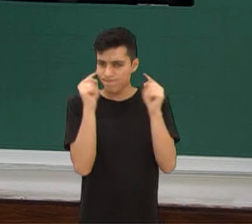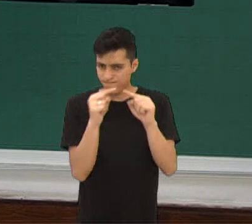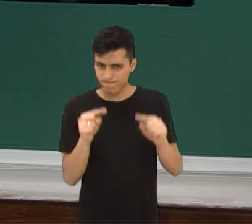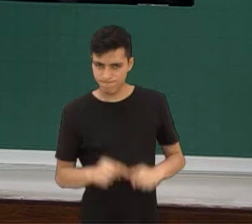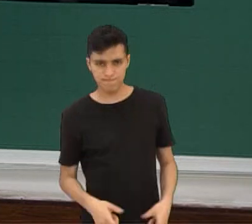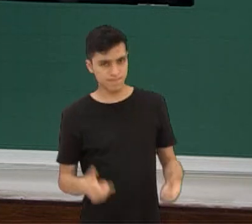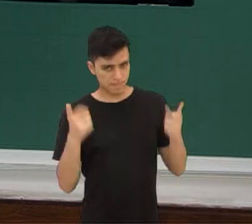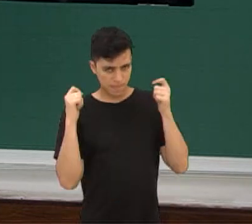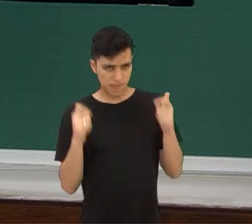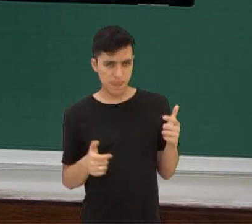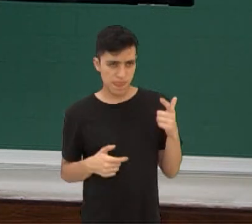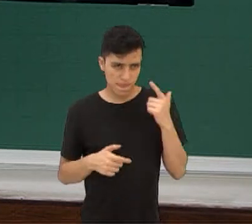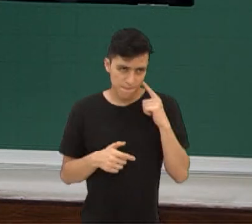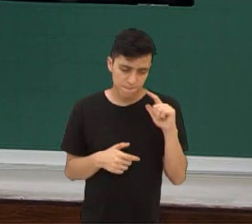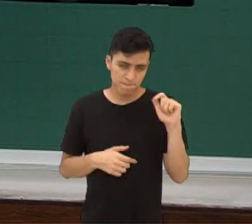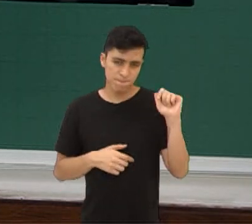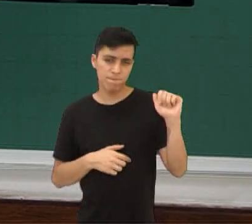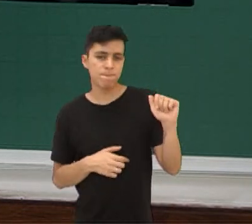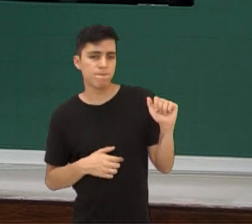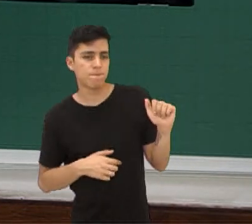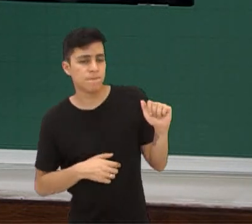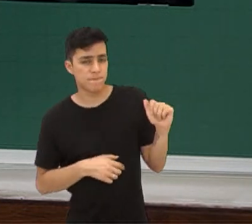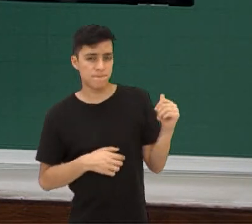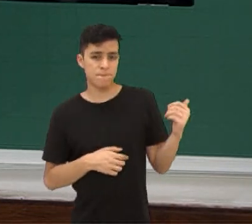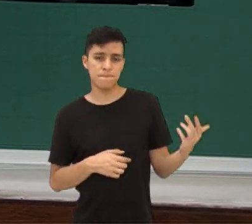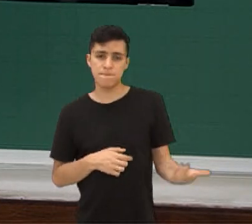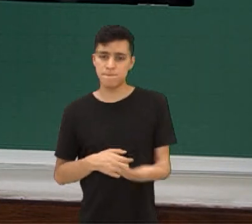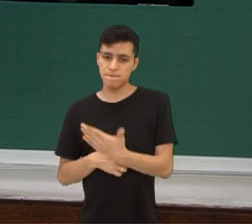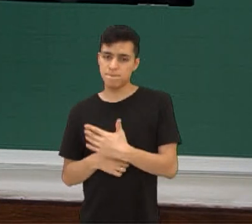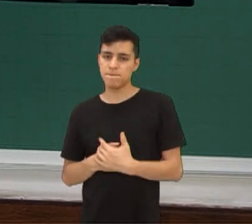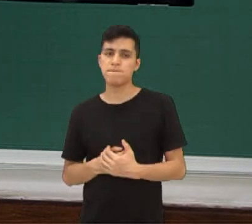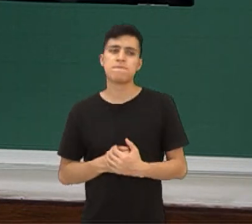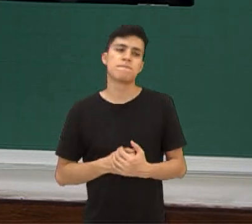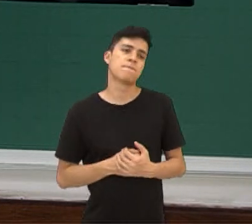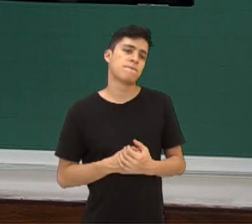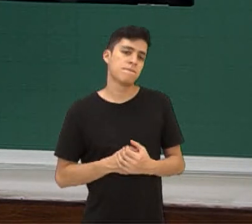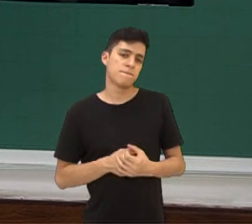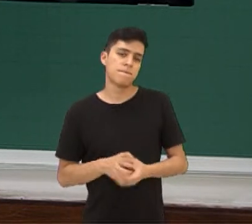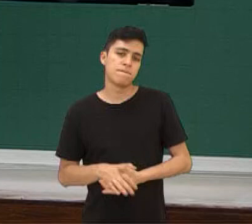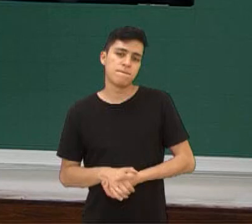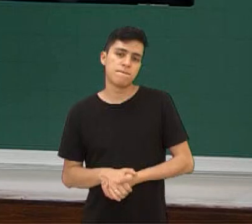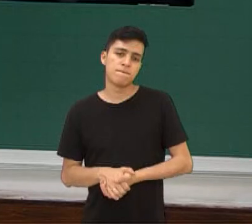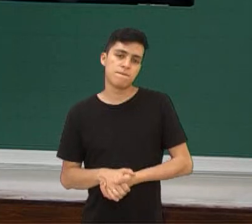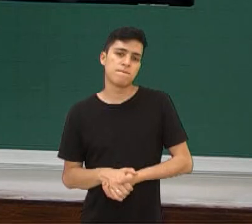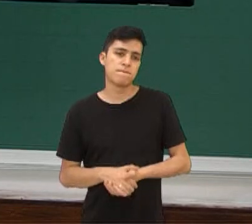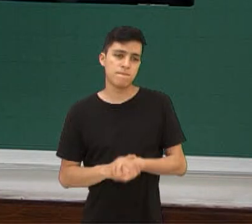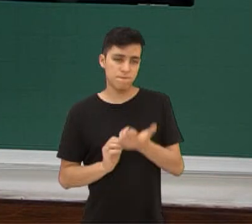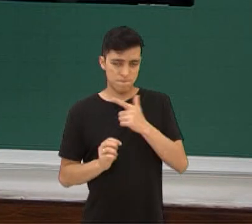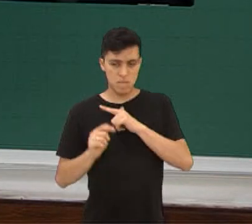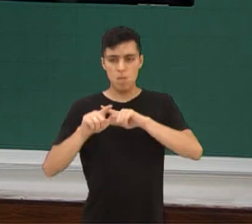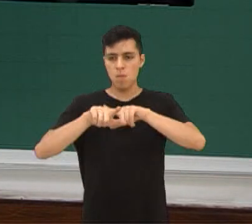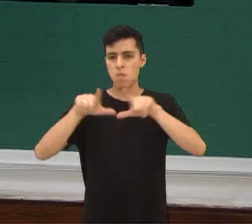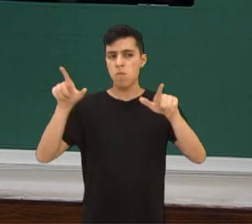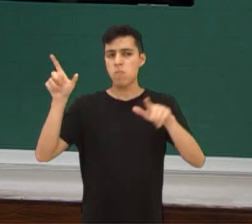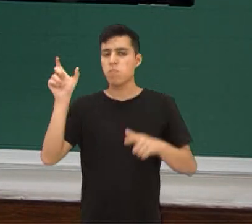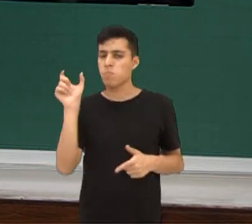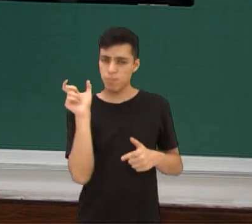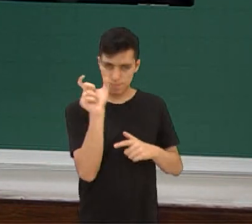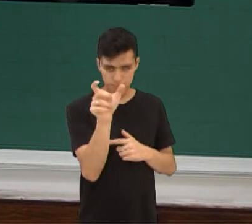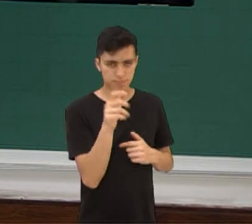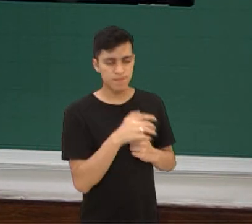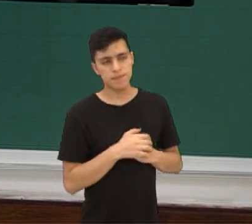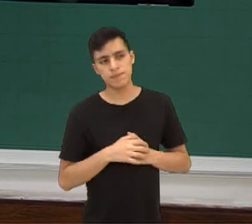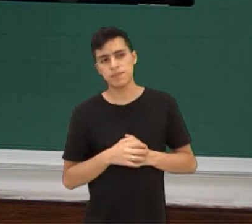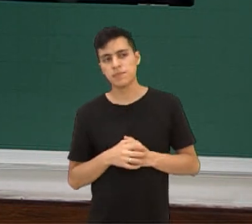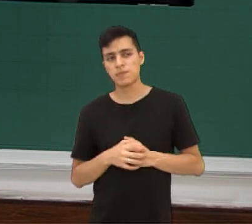observarem aí. Letra A. Apenas escutou as notícias pela rádio. El presidente, aí tem um espaço para vocês completarem, se puso